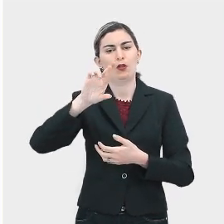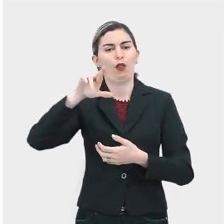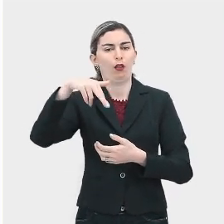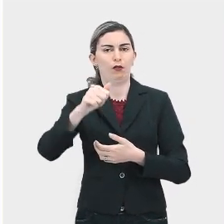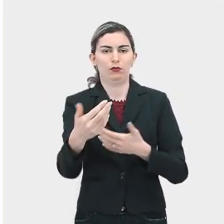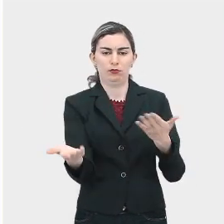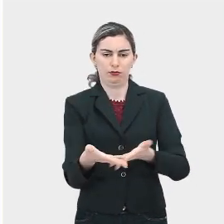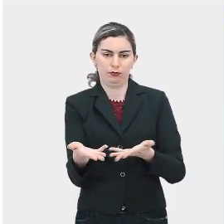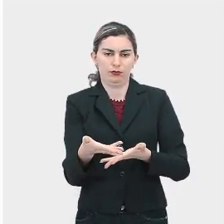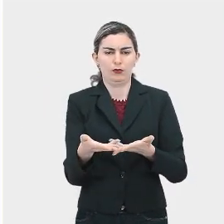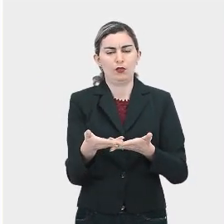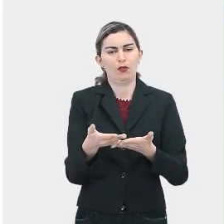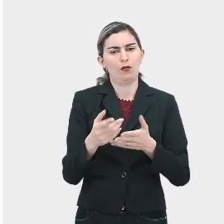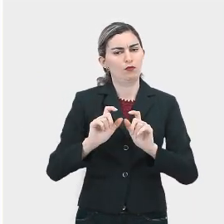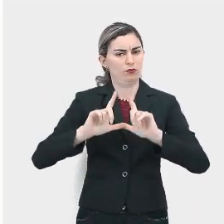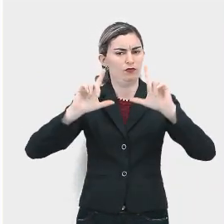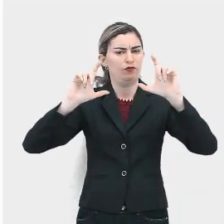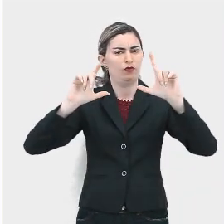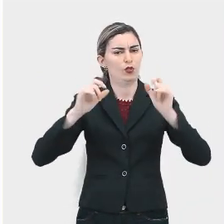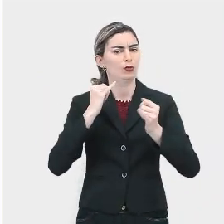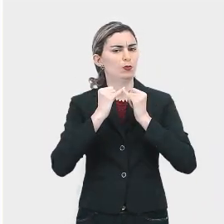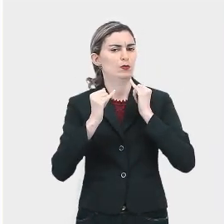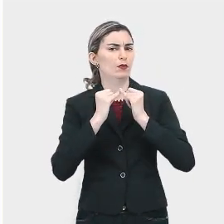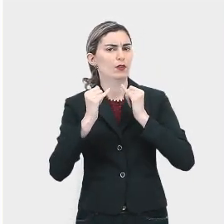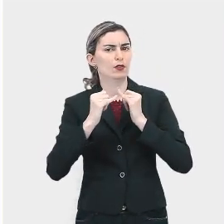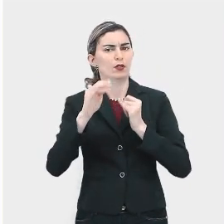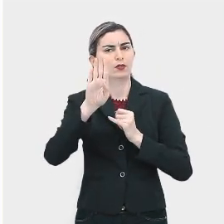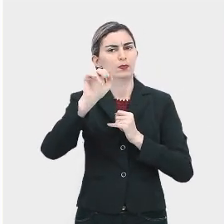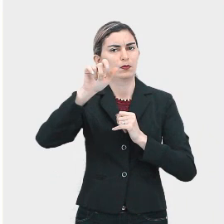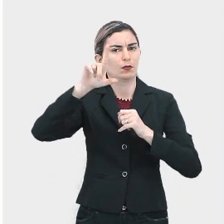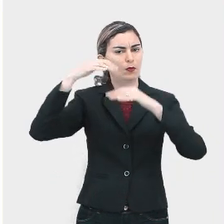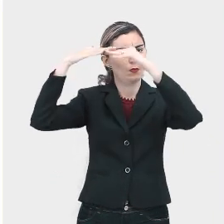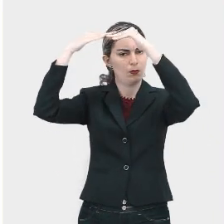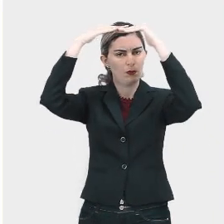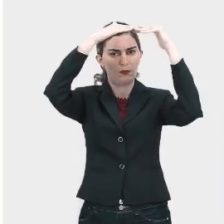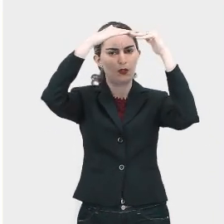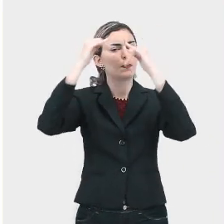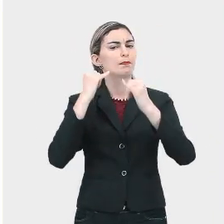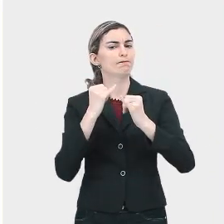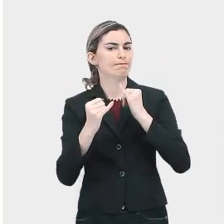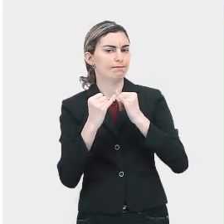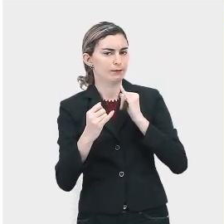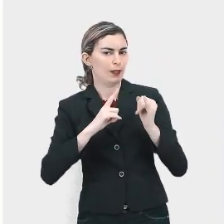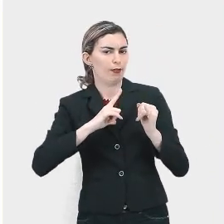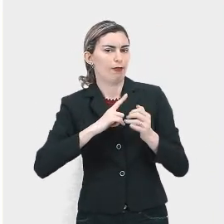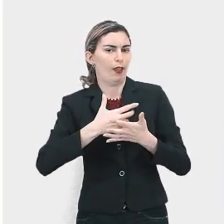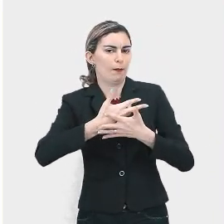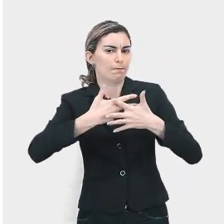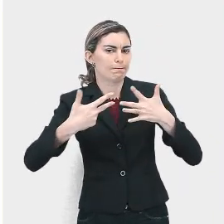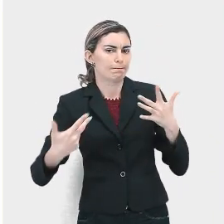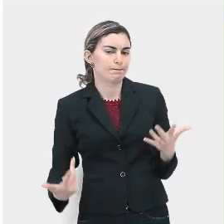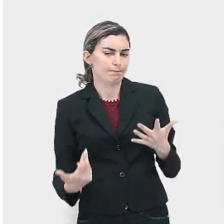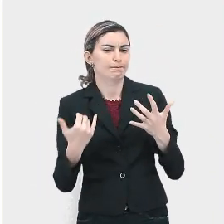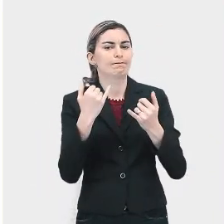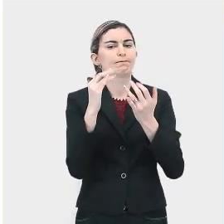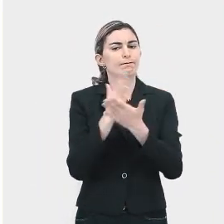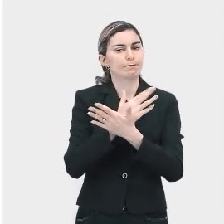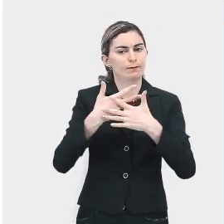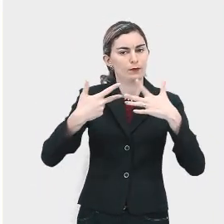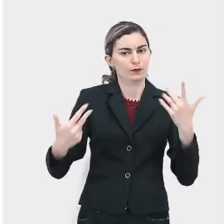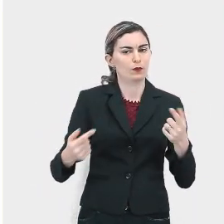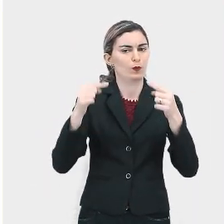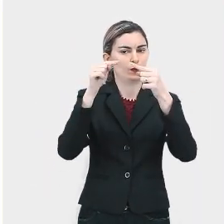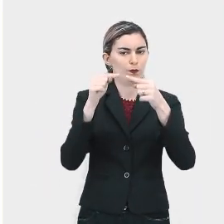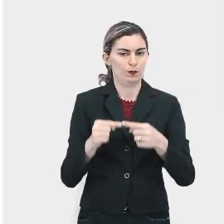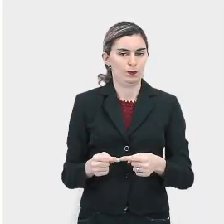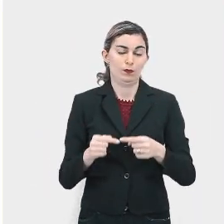a dança moderna, a imagem parece muito com o balé. Parece porque ela tem muitos elementos sim do balé,